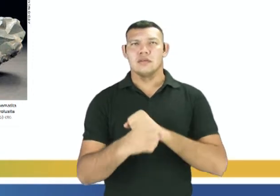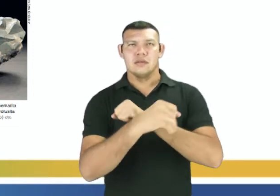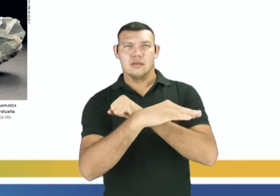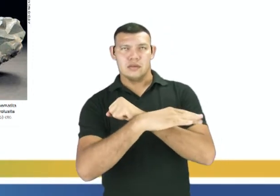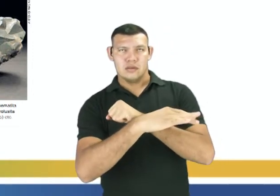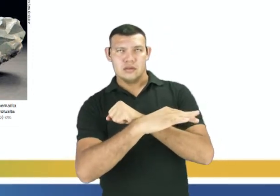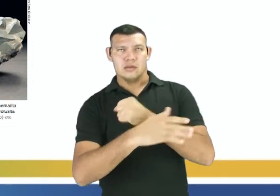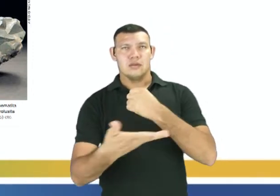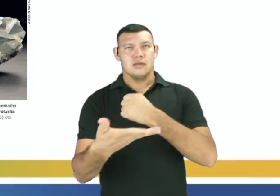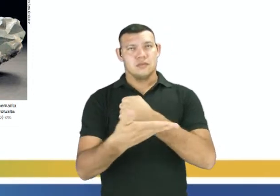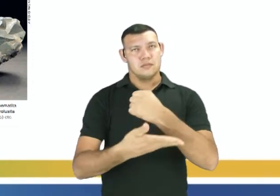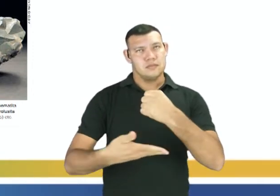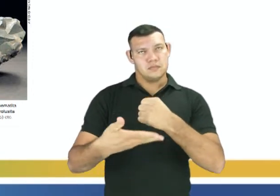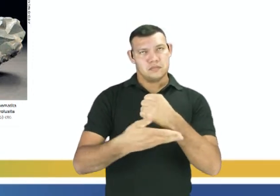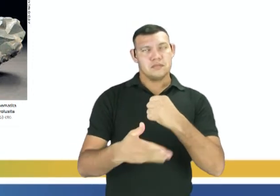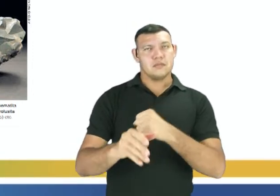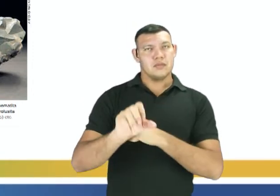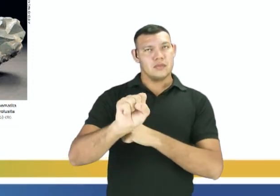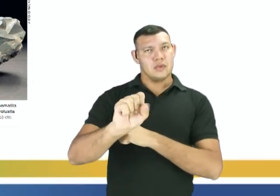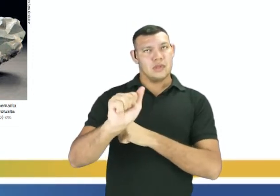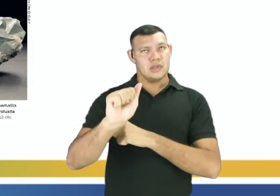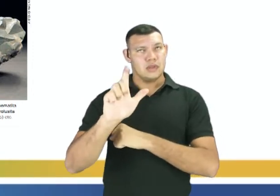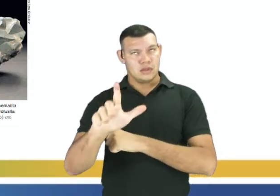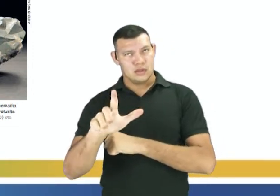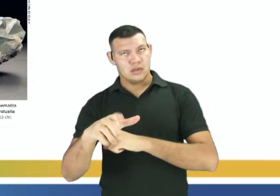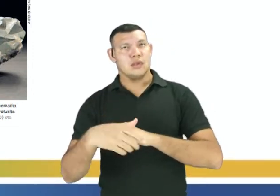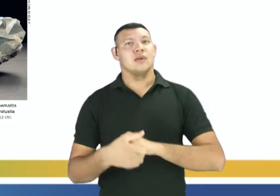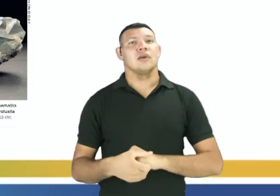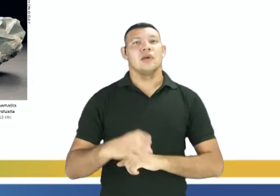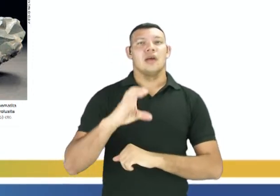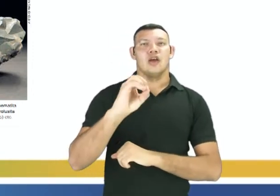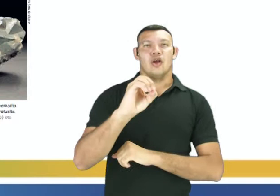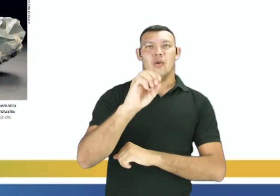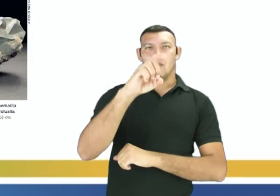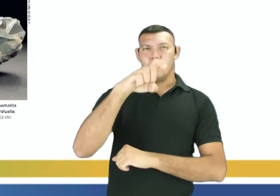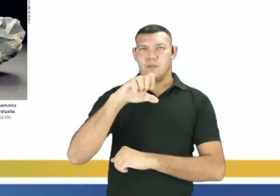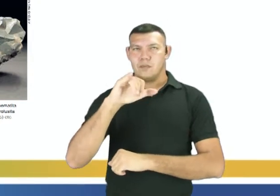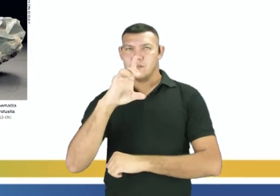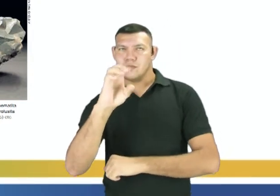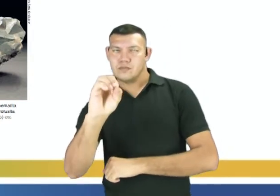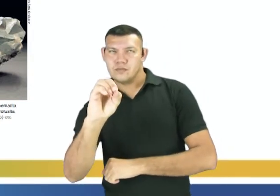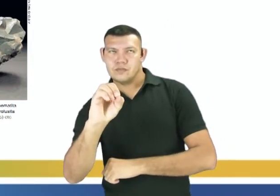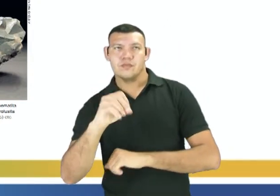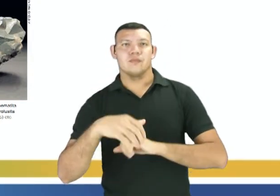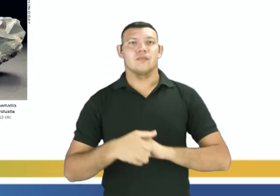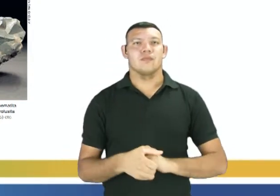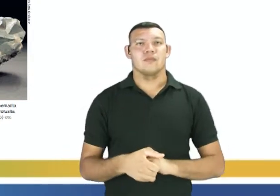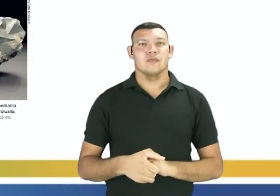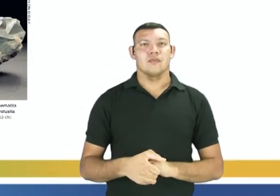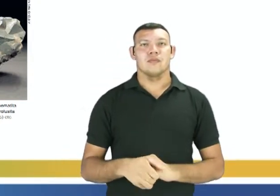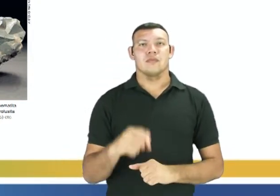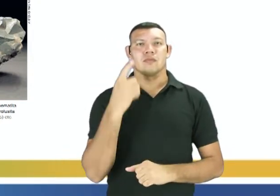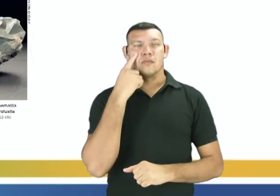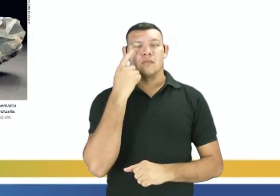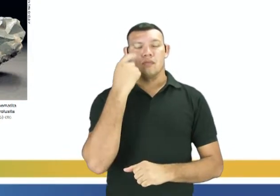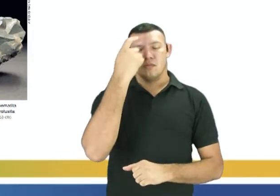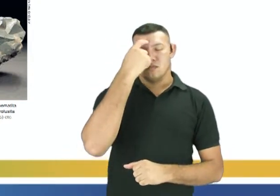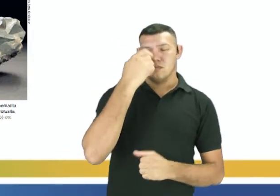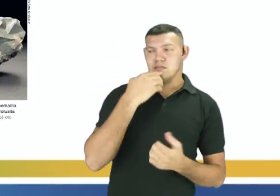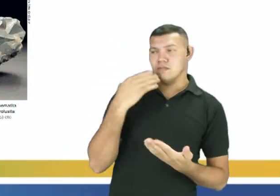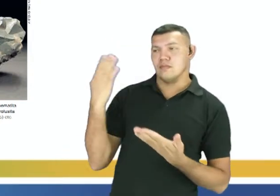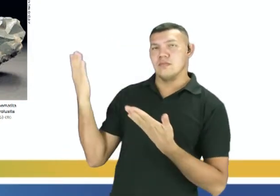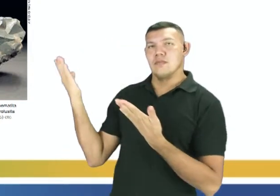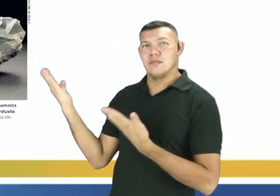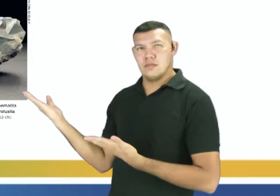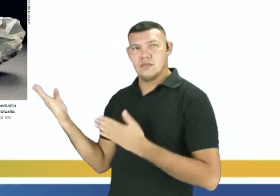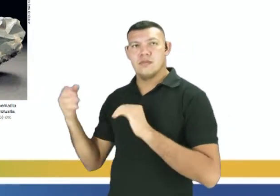bases, sais e óxidos, que são usados no nosso dia a dia. E aqui está o exemplo de muitos que você